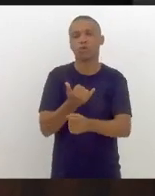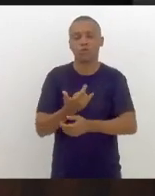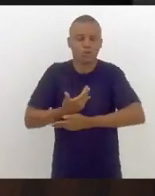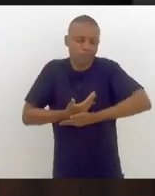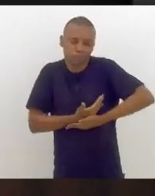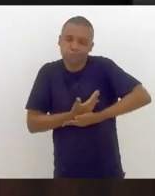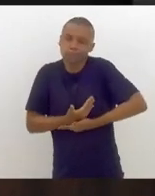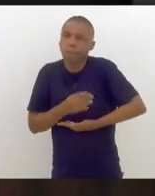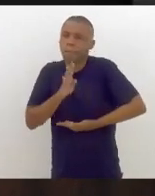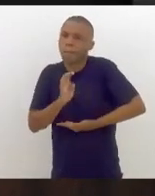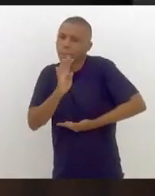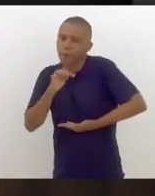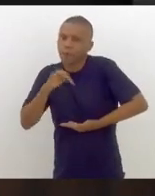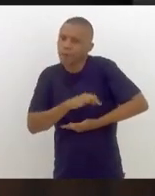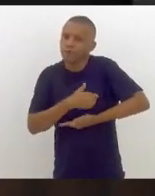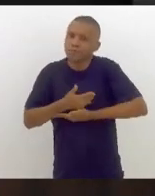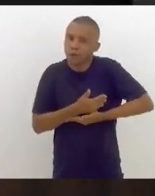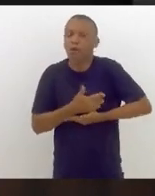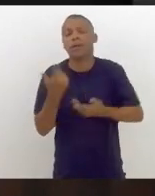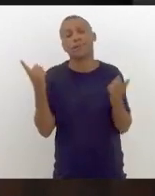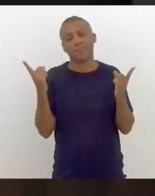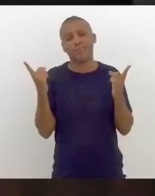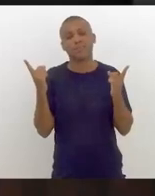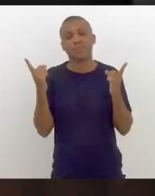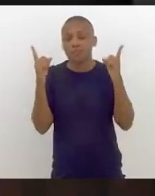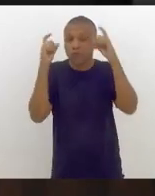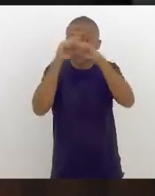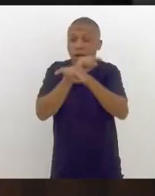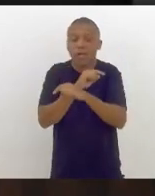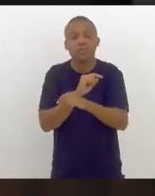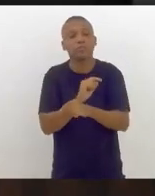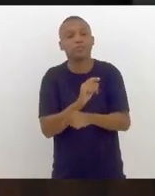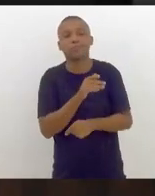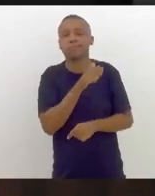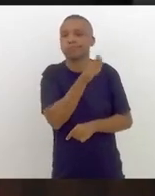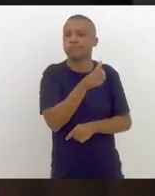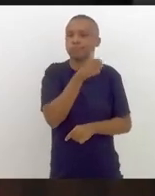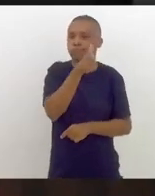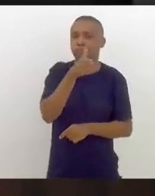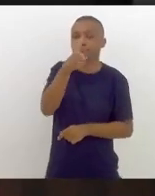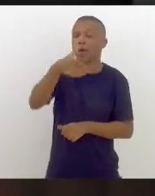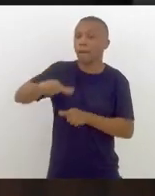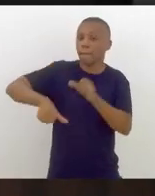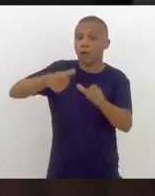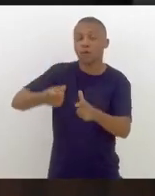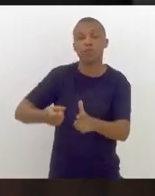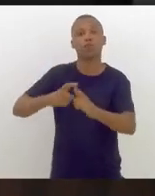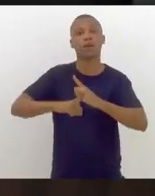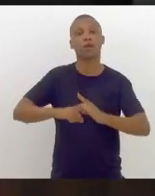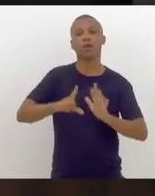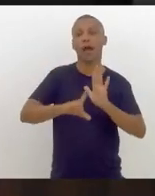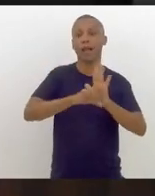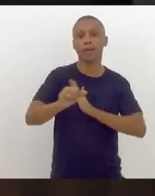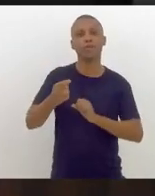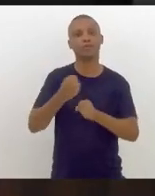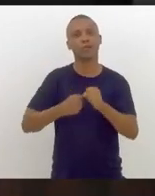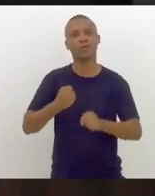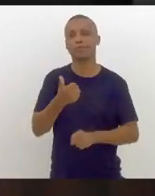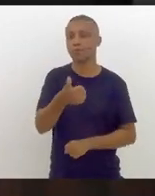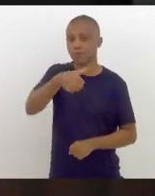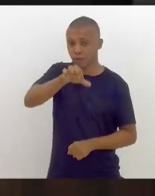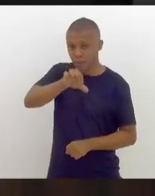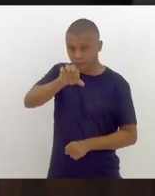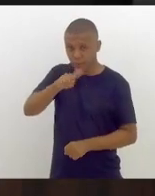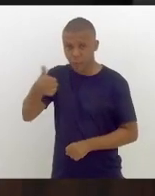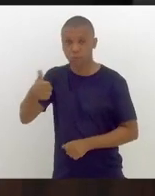dificuldade de locomoção e revoga a lei estadual 1812 de 9 de Abril de 1991 em discussão